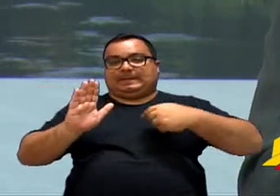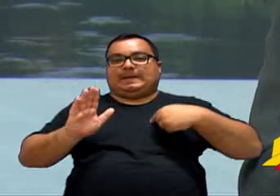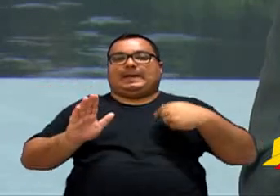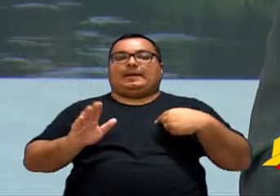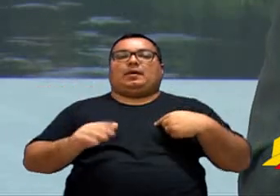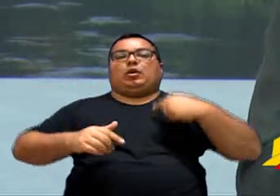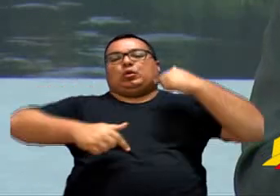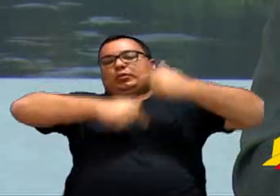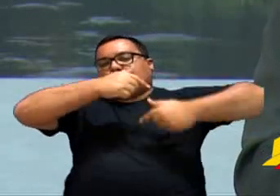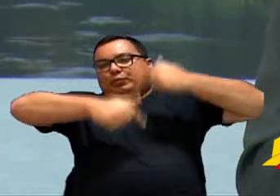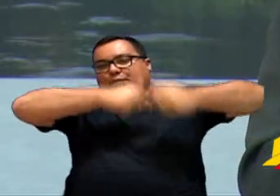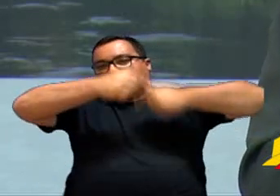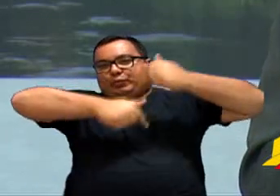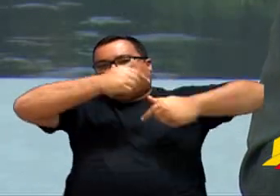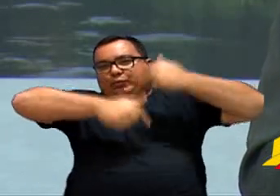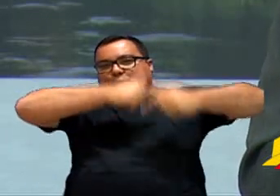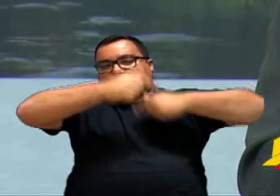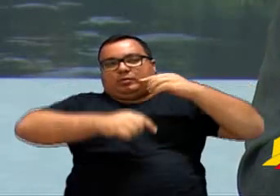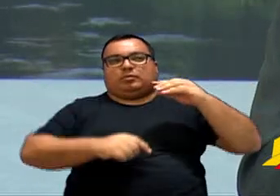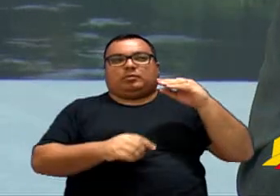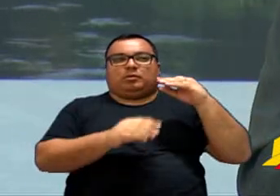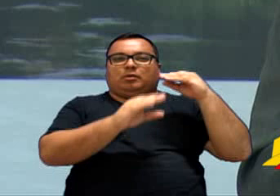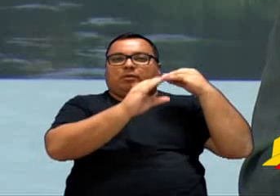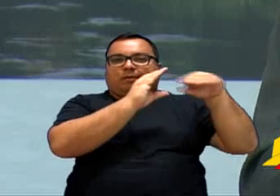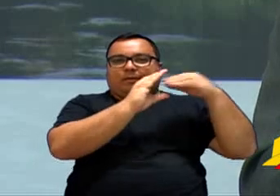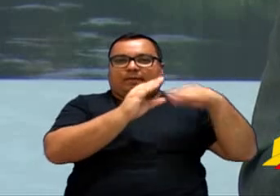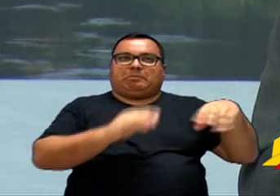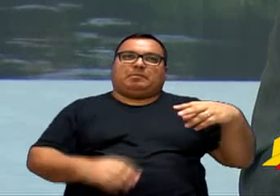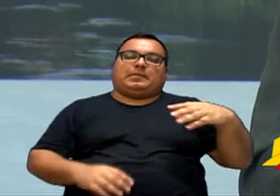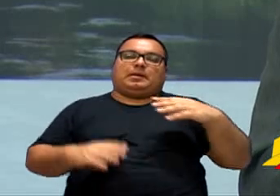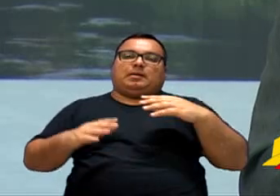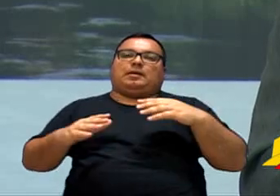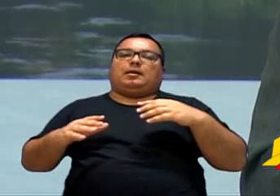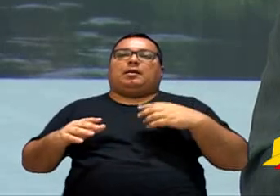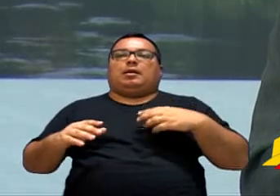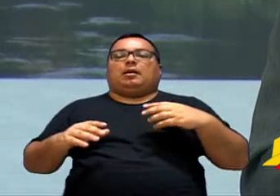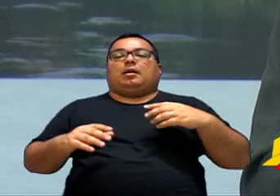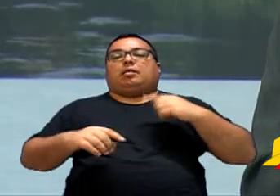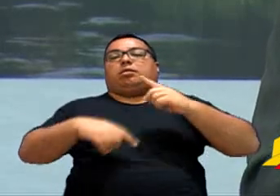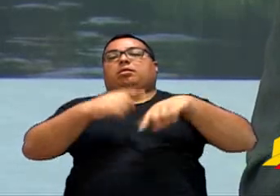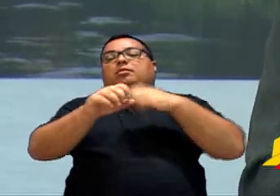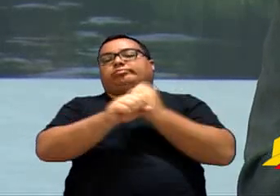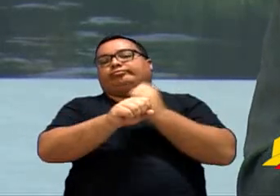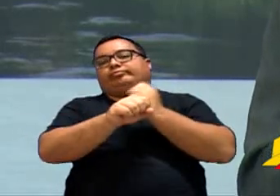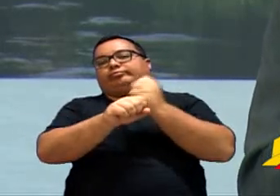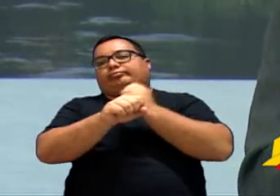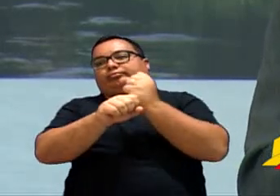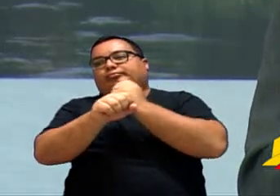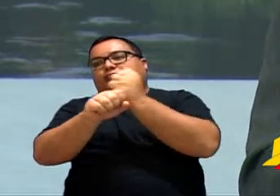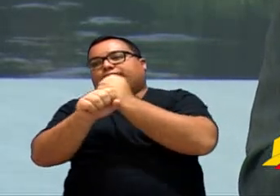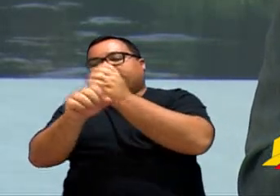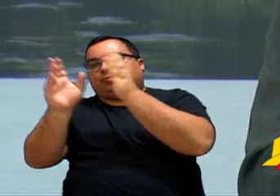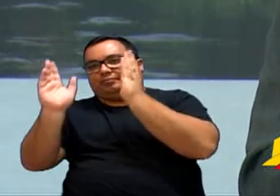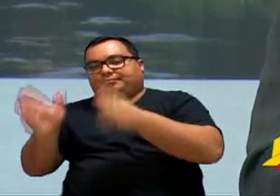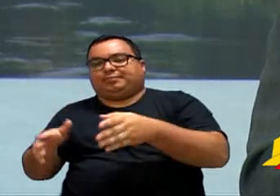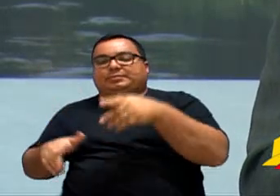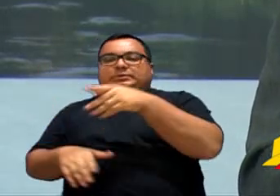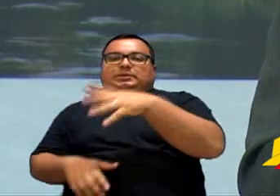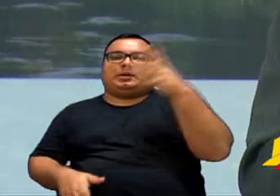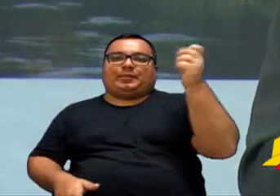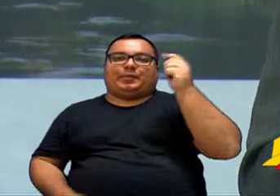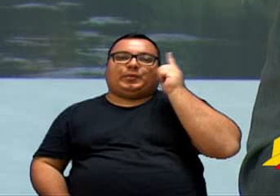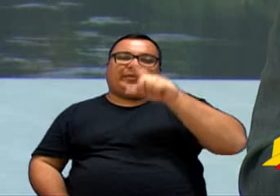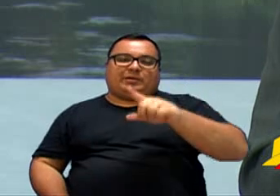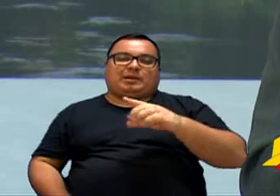de contribuição em qualquer sistema dos sistemas públicos, permitindo os regimes instituidores, quando da concessão do